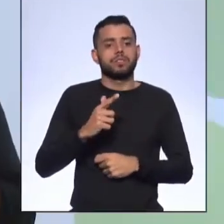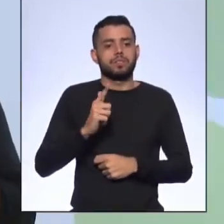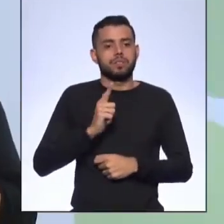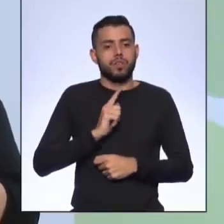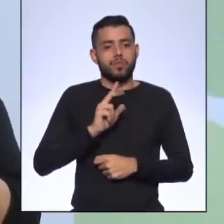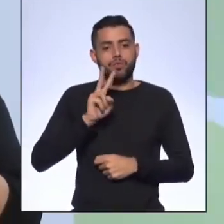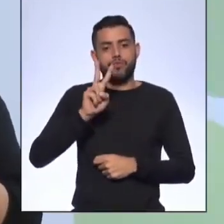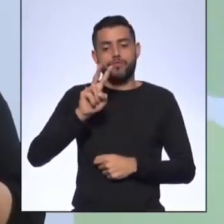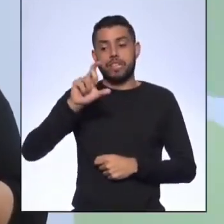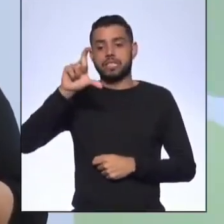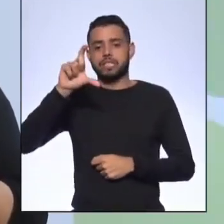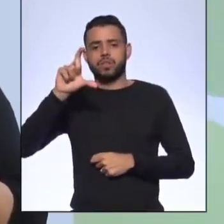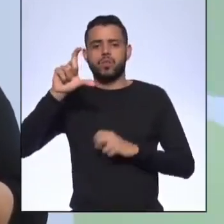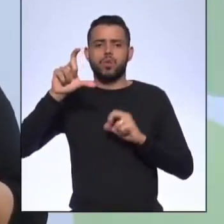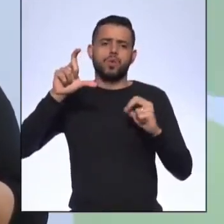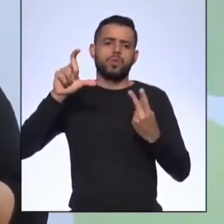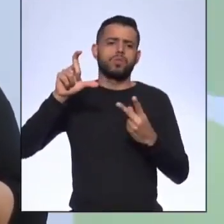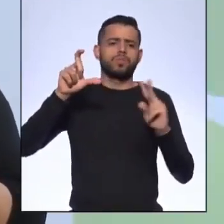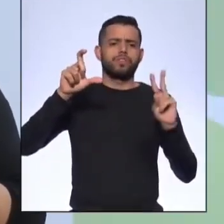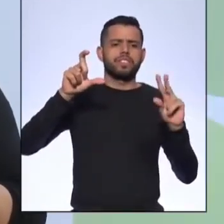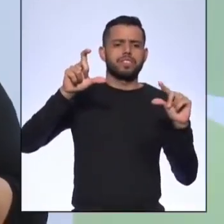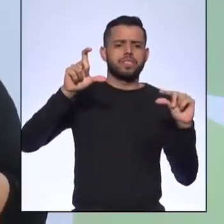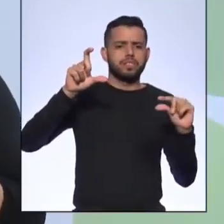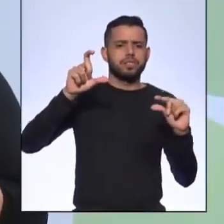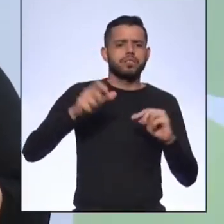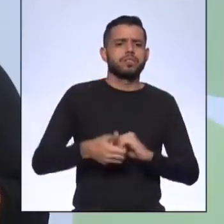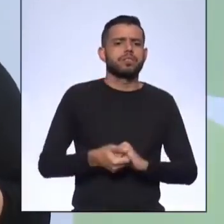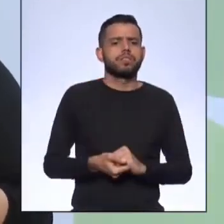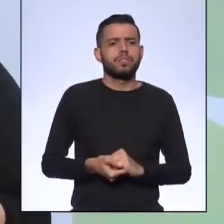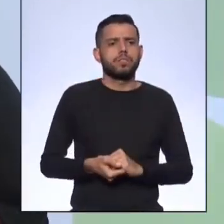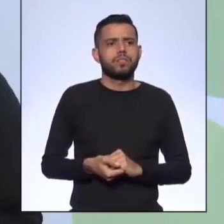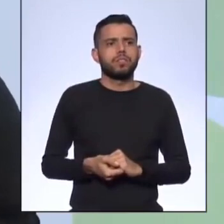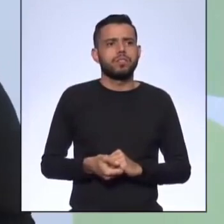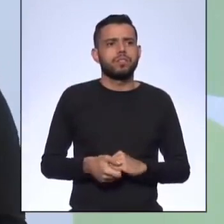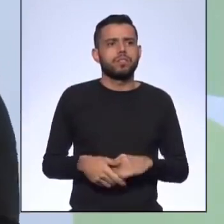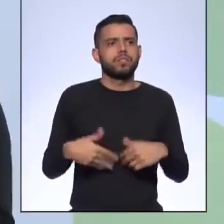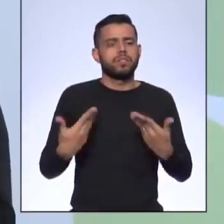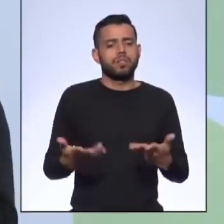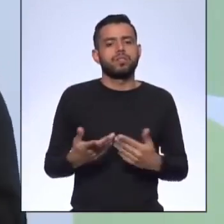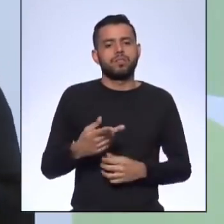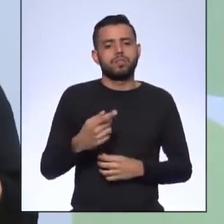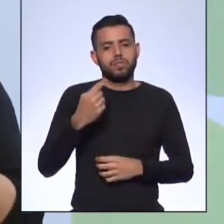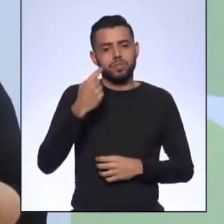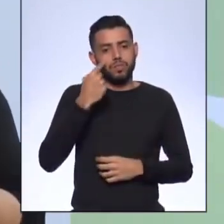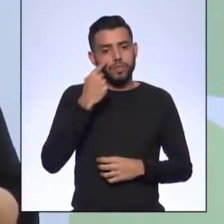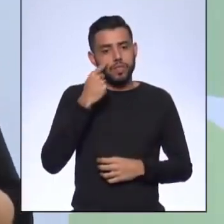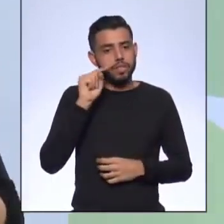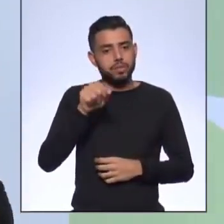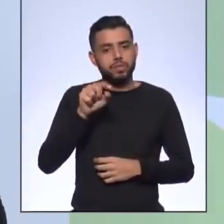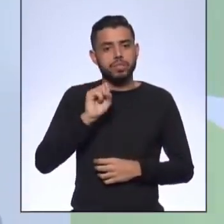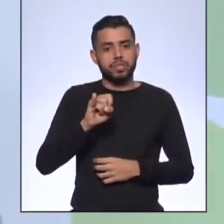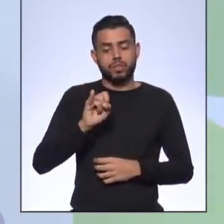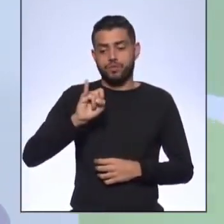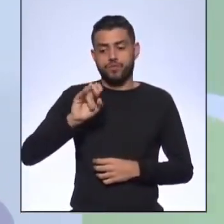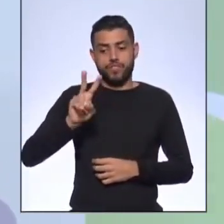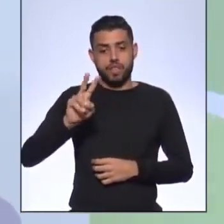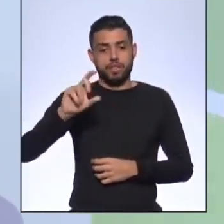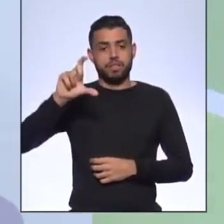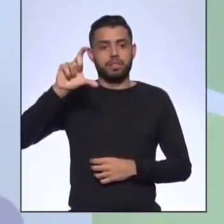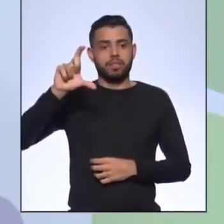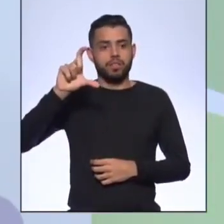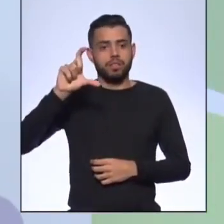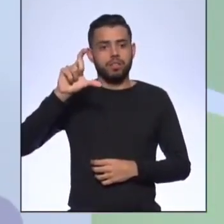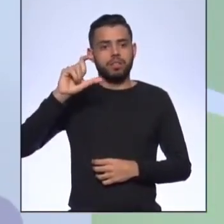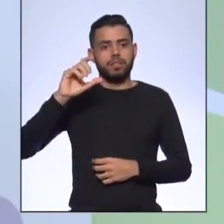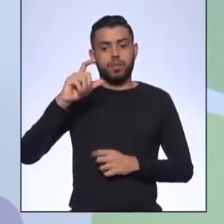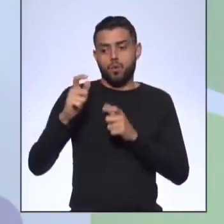pelo Vzão ou pelo Vzinho. Então, quando a gente fala nisso, se o Vzão é o dominante, então, se ele